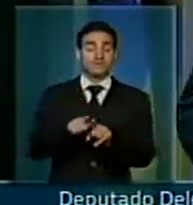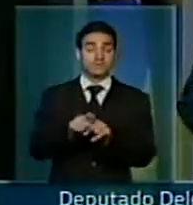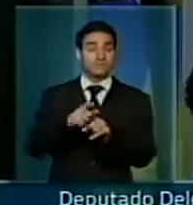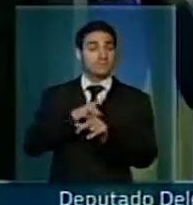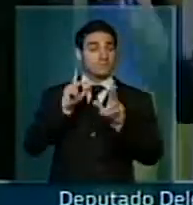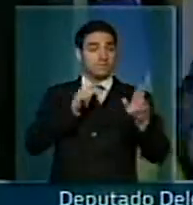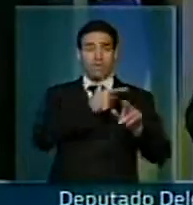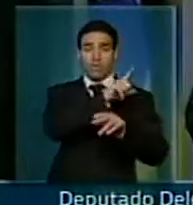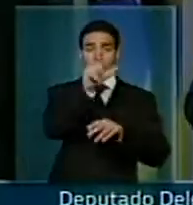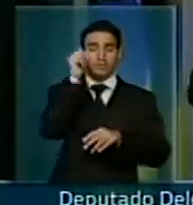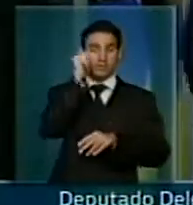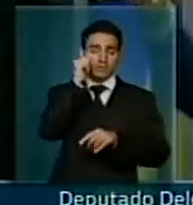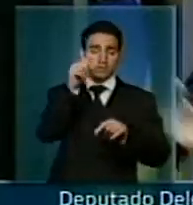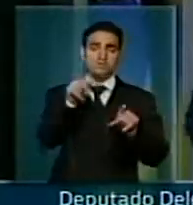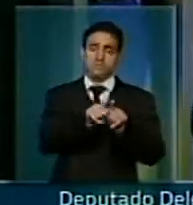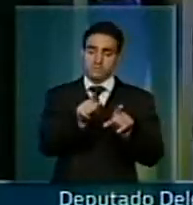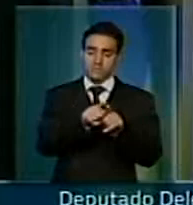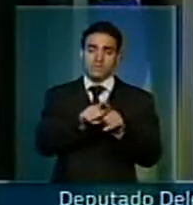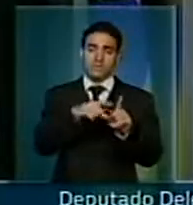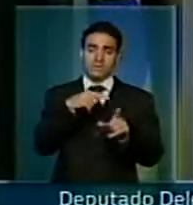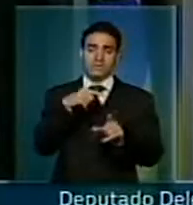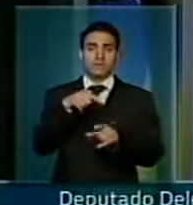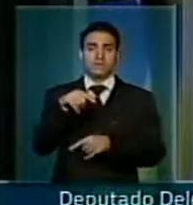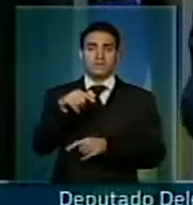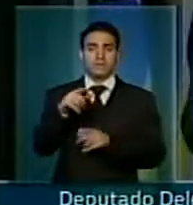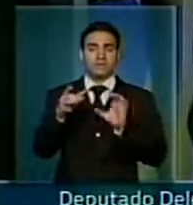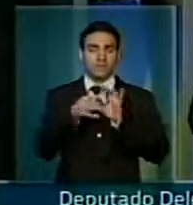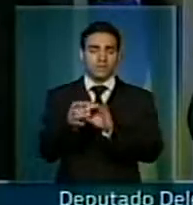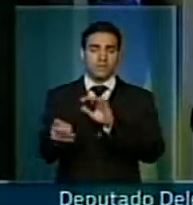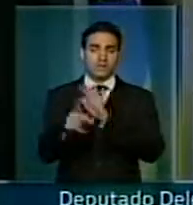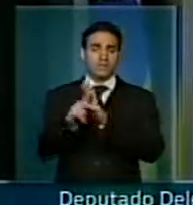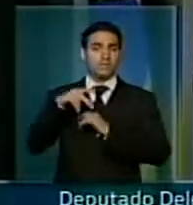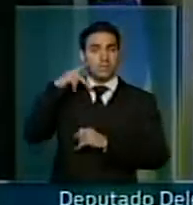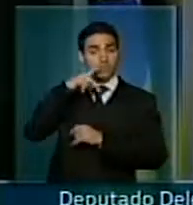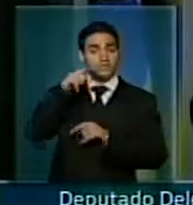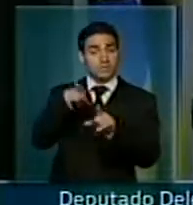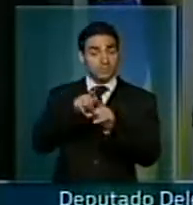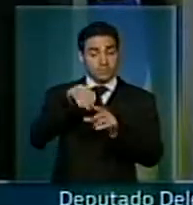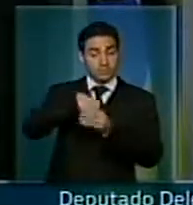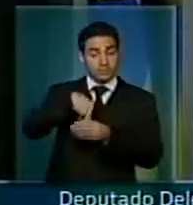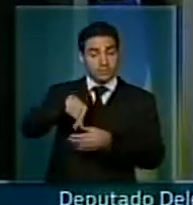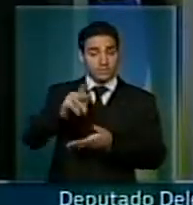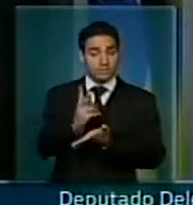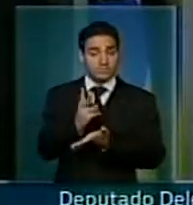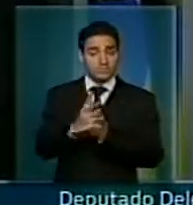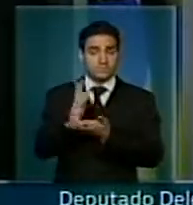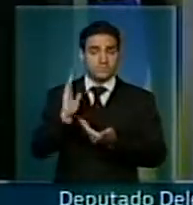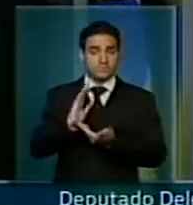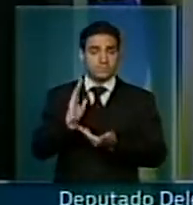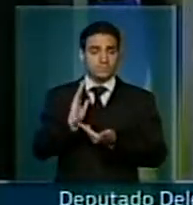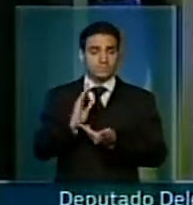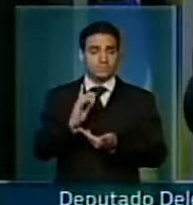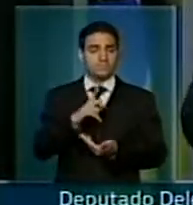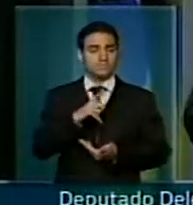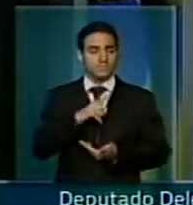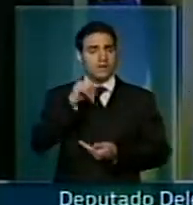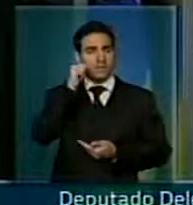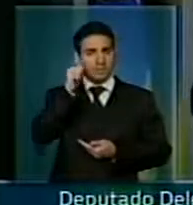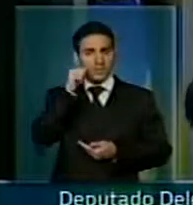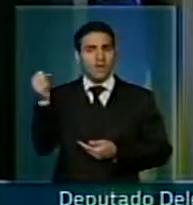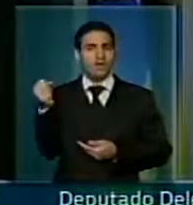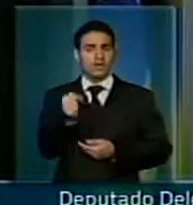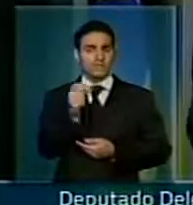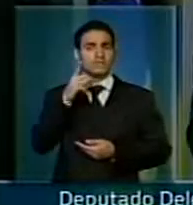outras mulheres que fazem parte desse cenário político, até mesmo aqui dentro da nossa Câmara dos Deputados, como temos grandes